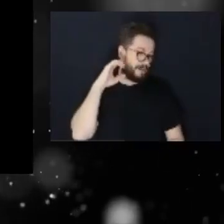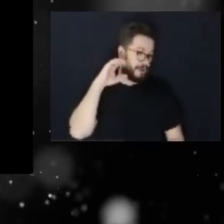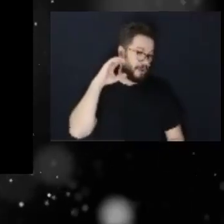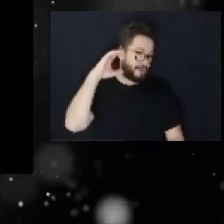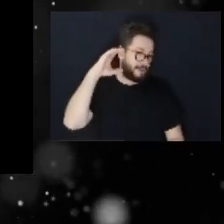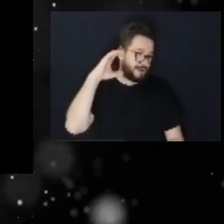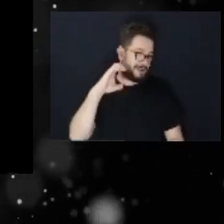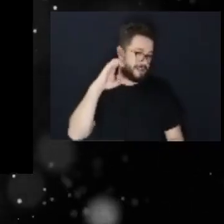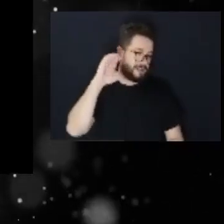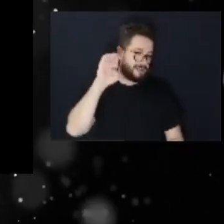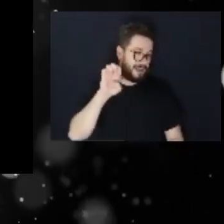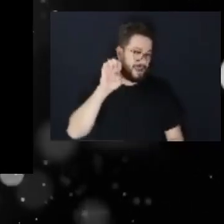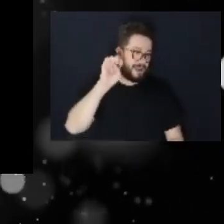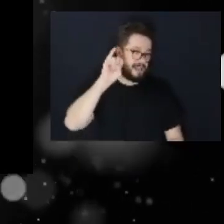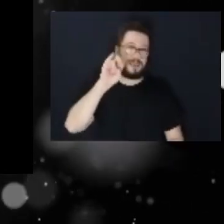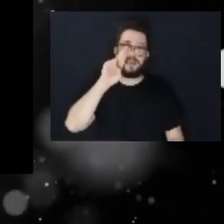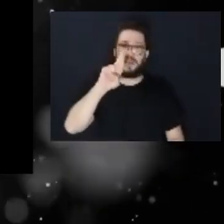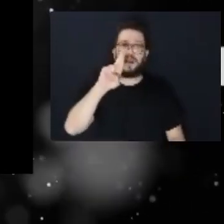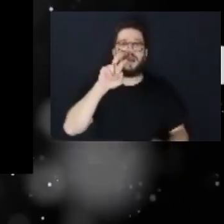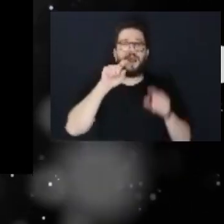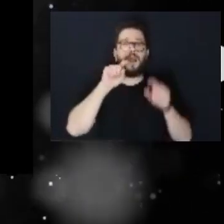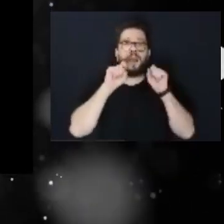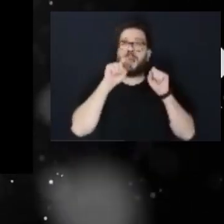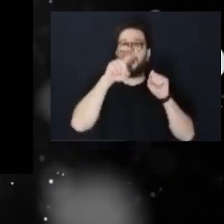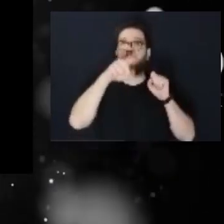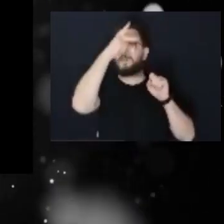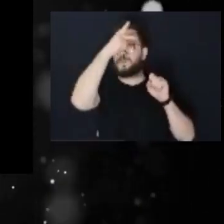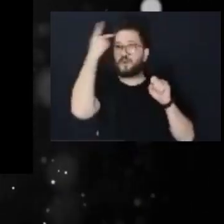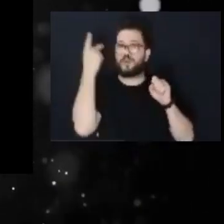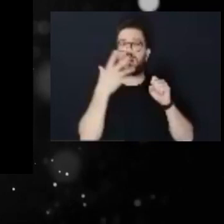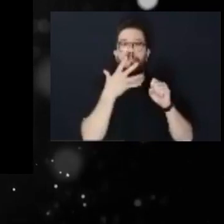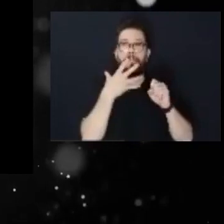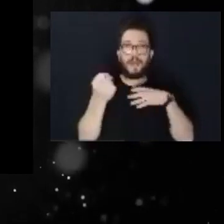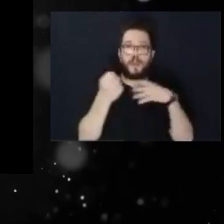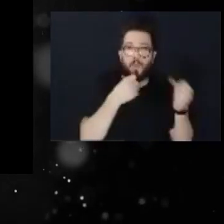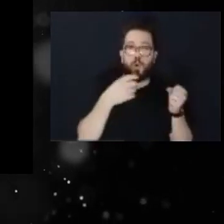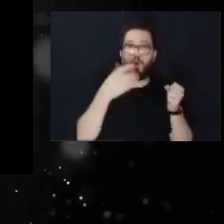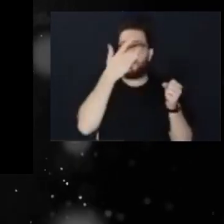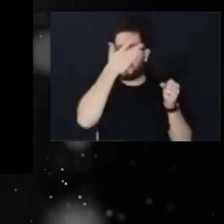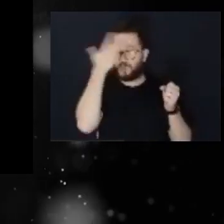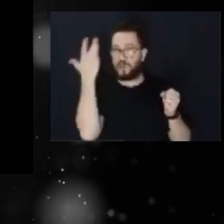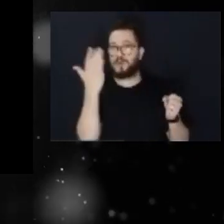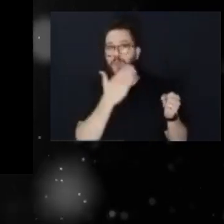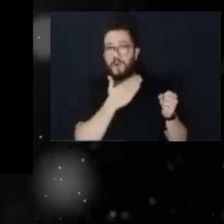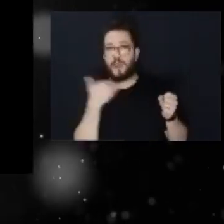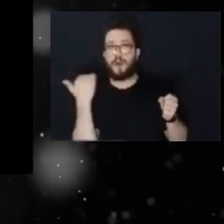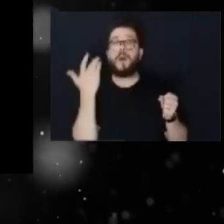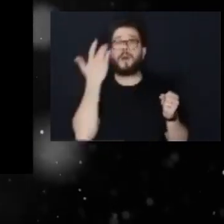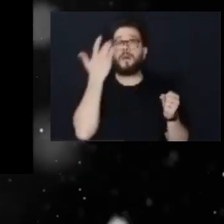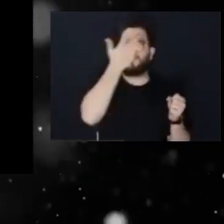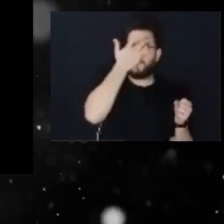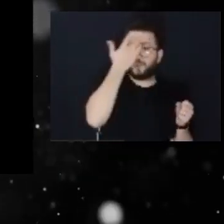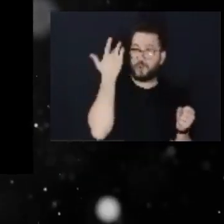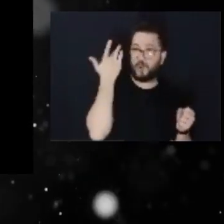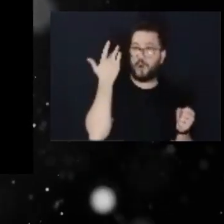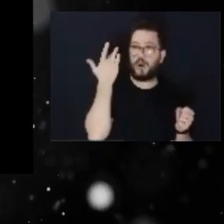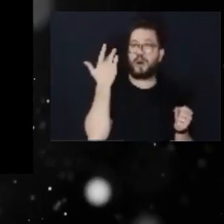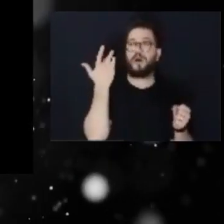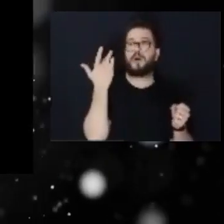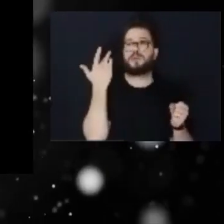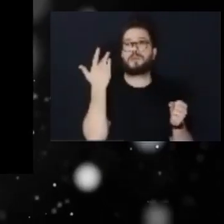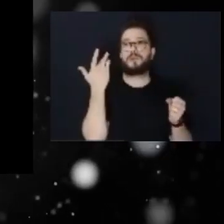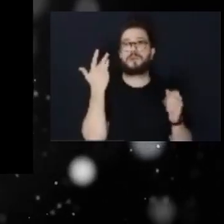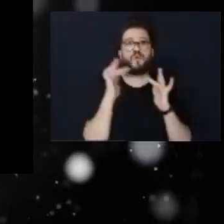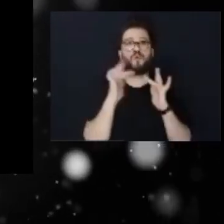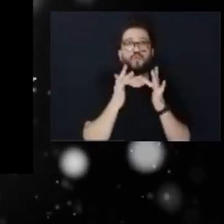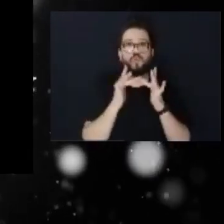expostos, infectados e recuperados, onde nós consideramos essas 4 categorias para toda a população. E também